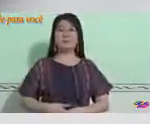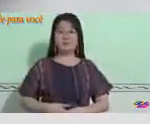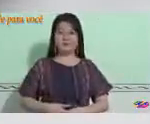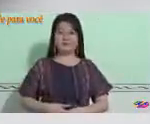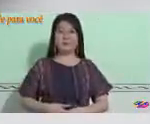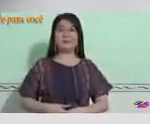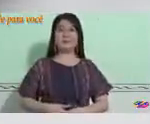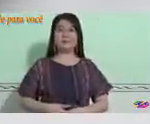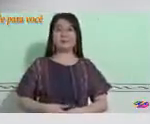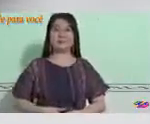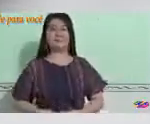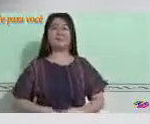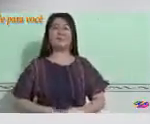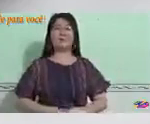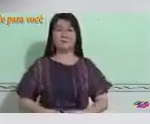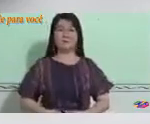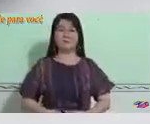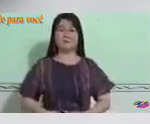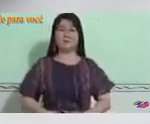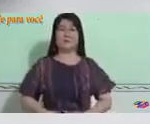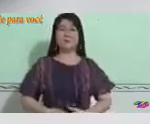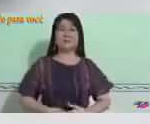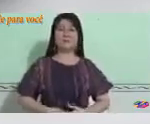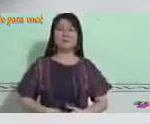STESPRODUTOSDEVAMSERUSADOSD acordou com a orientação médica,